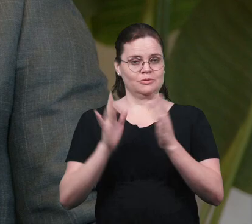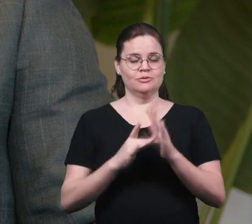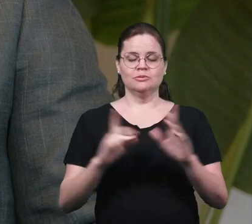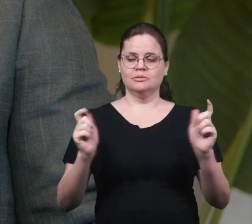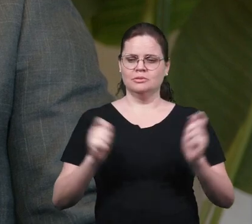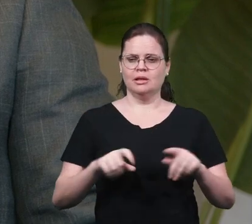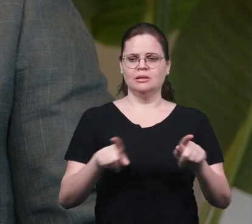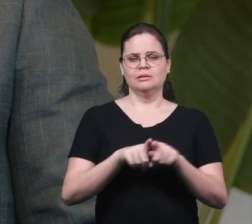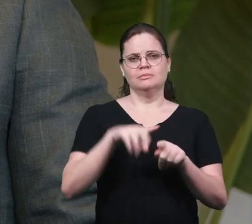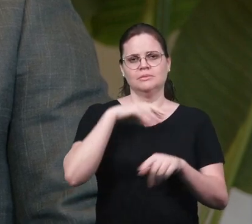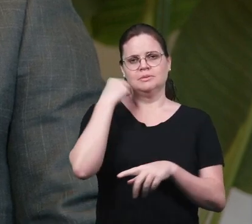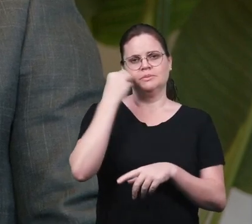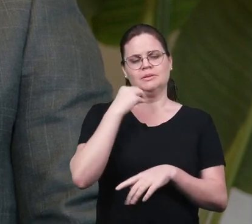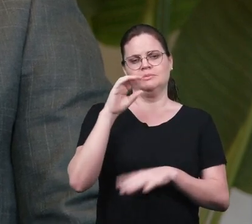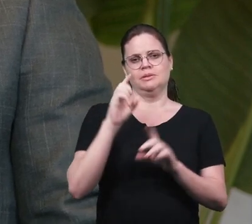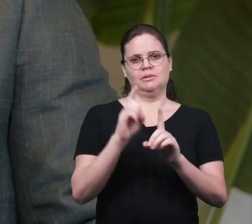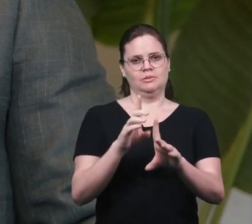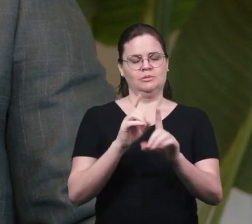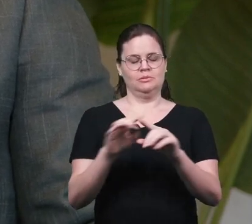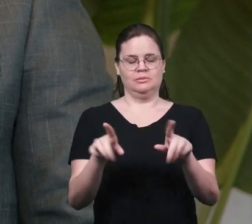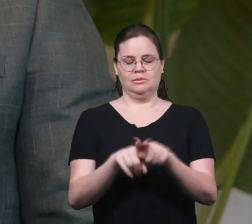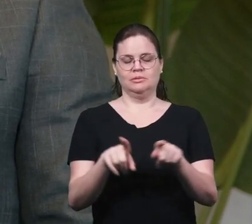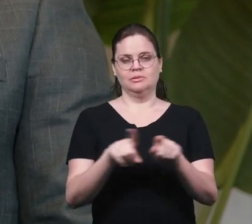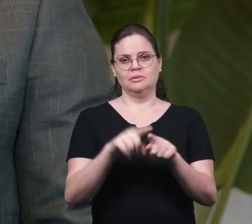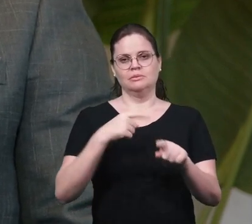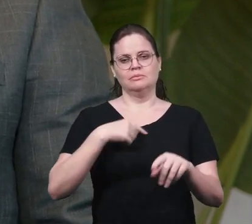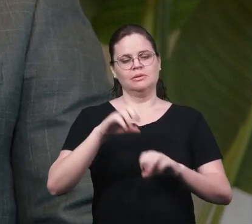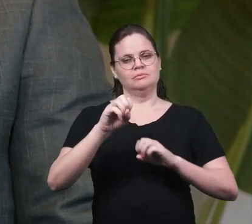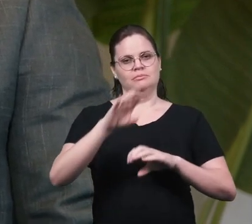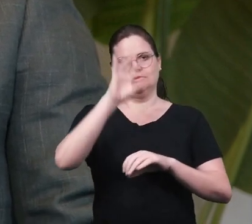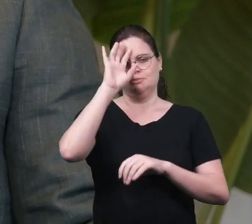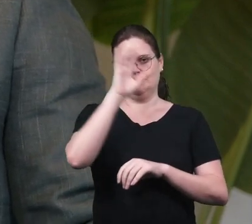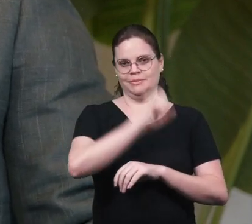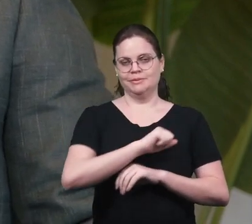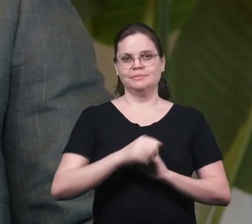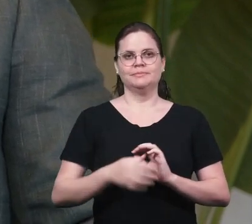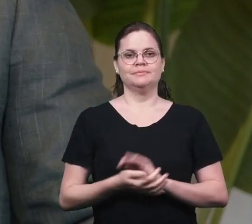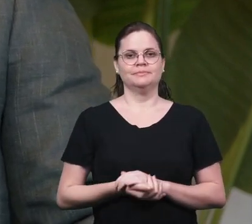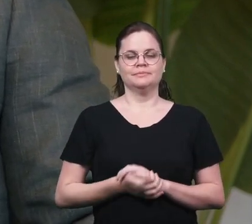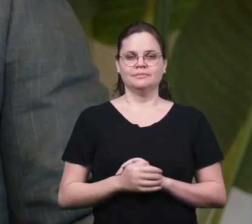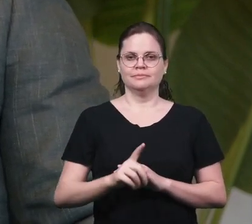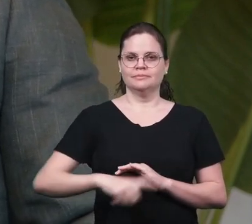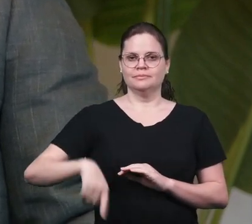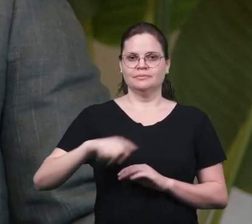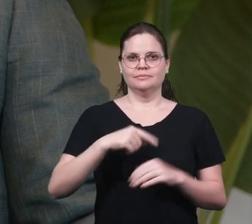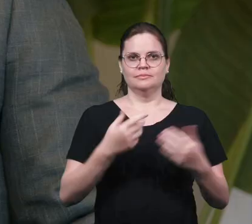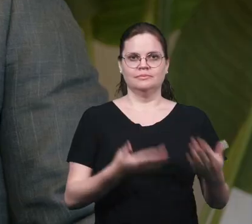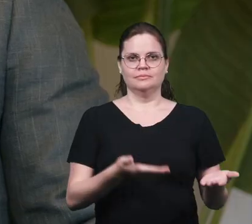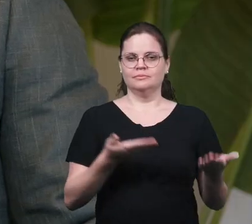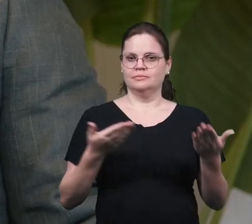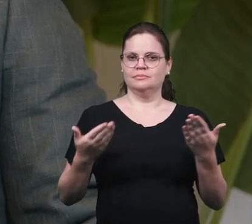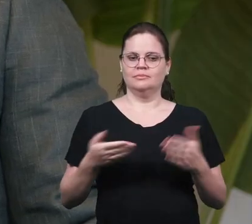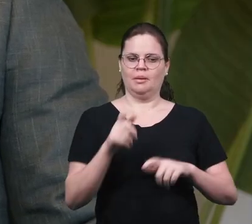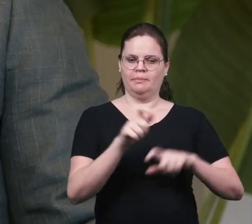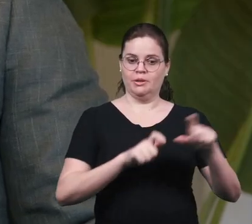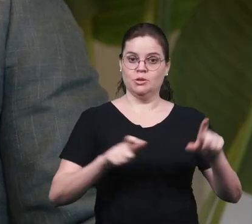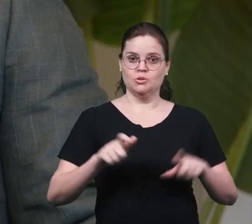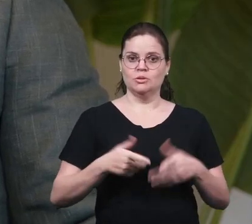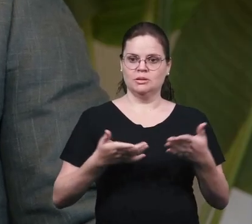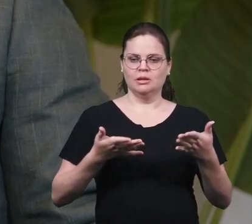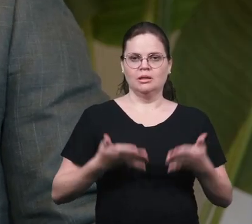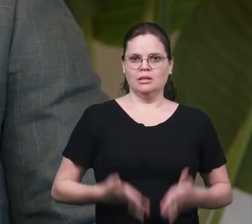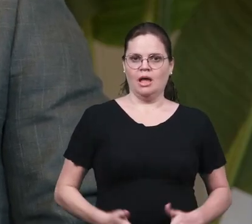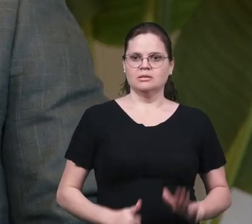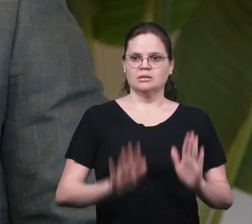das doutrinas, dos ensinamentos. Que maravilha! Aqui nós convidamos pessoas que nasceram,